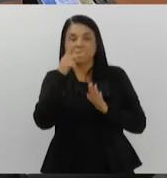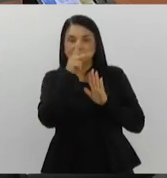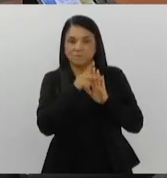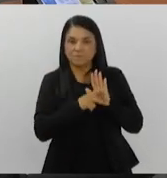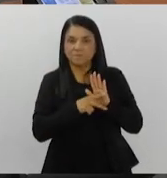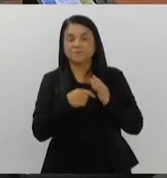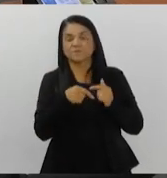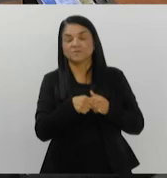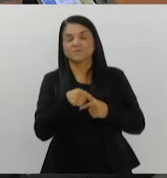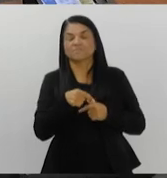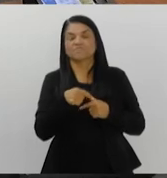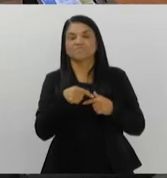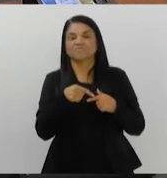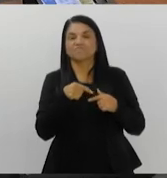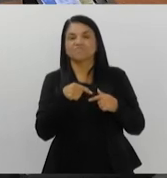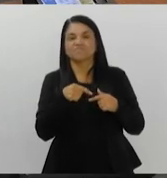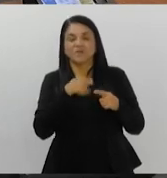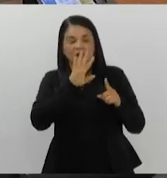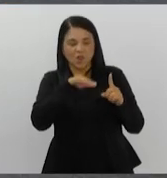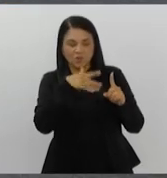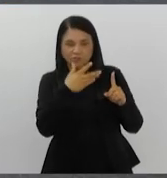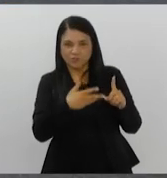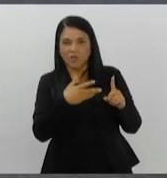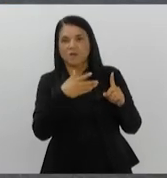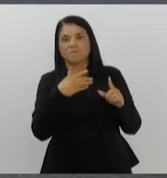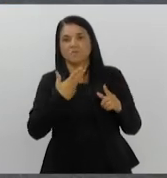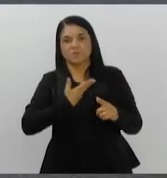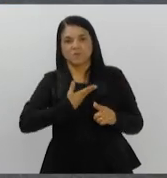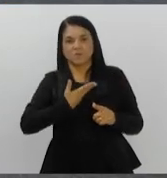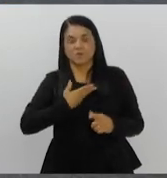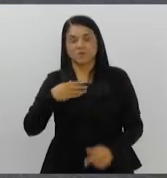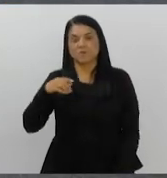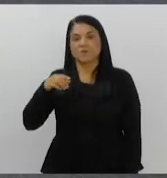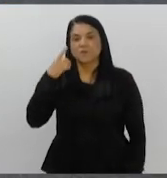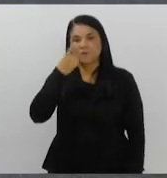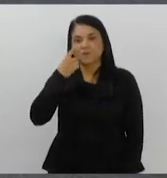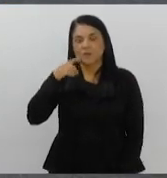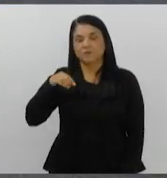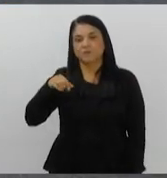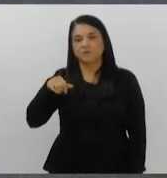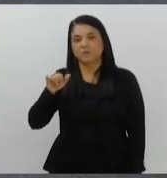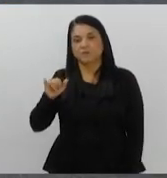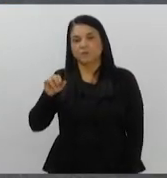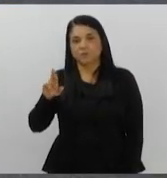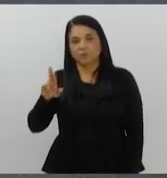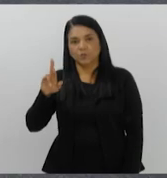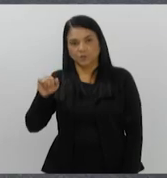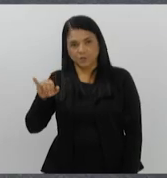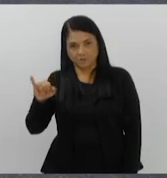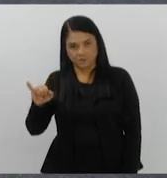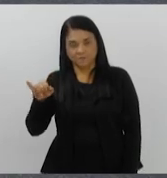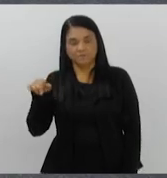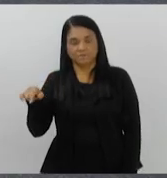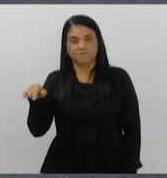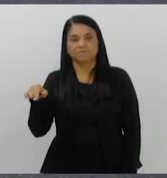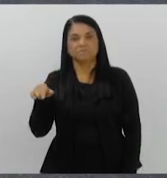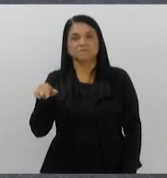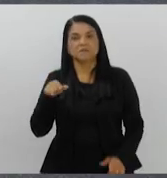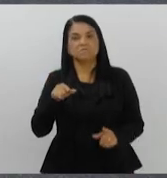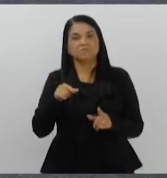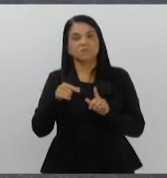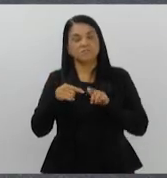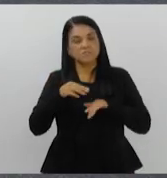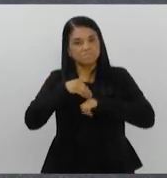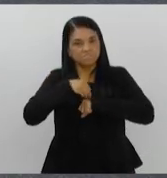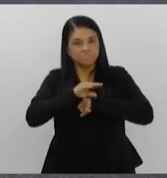para elogiar aqui o meu companheiro de partido, Iuri, por essa destinação